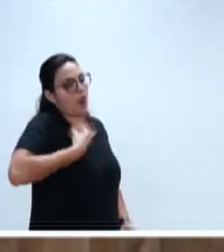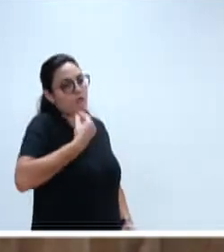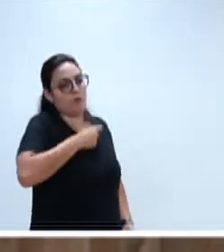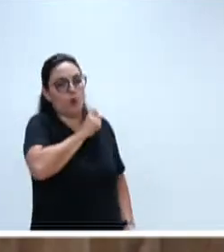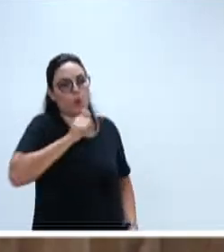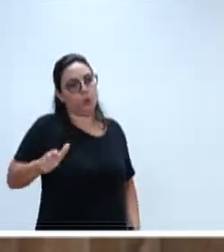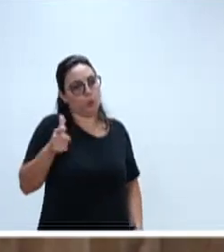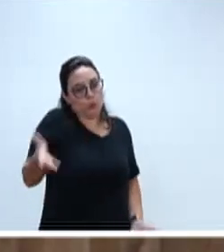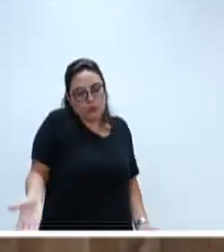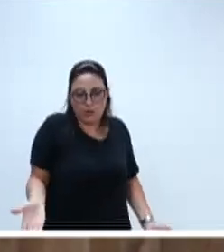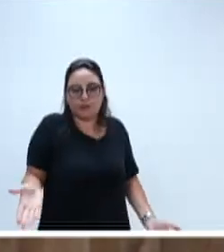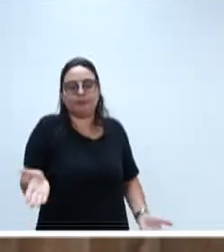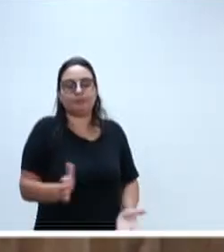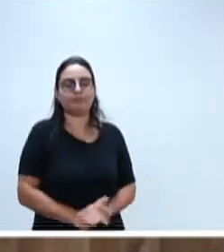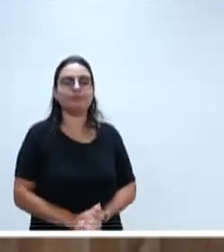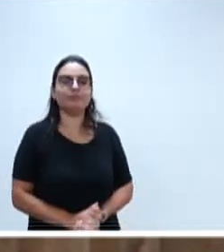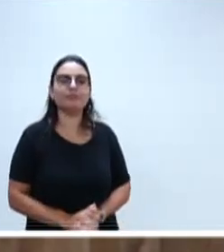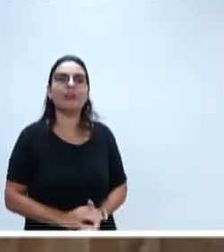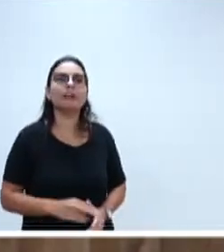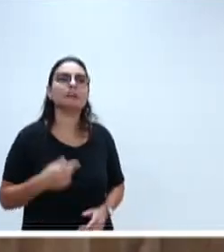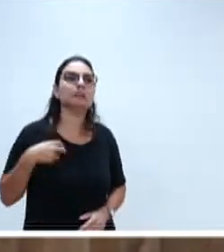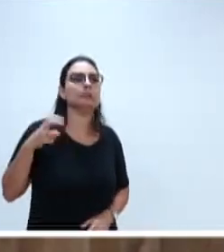quando ele chegou, ele encontrou um pai